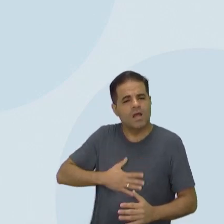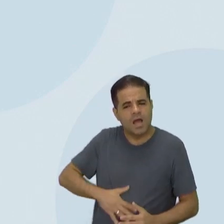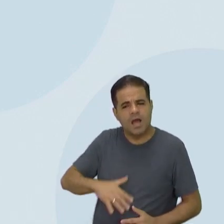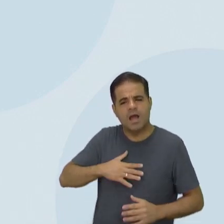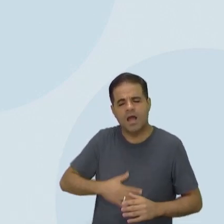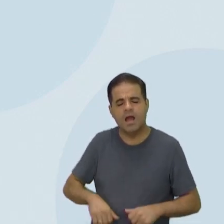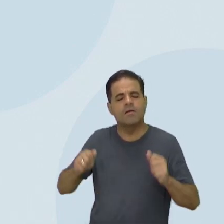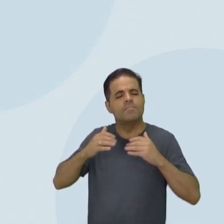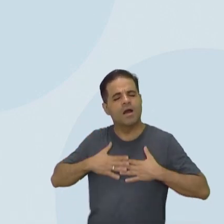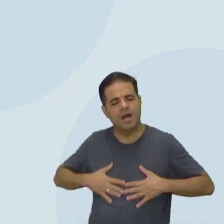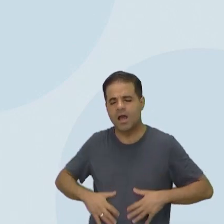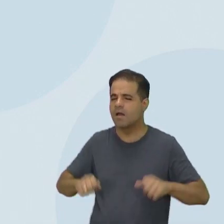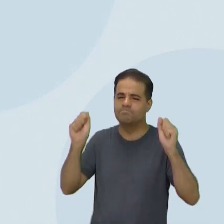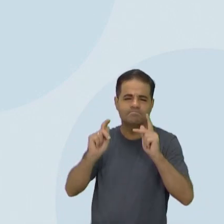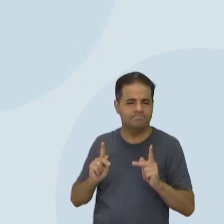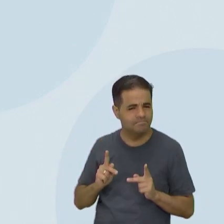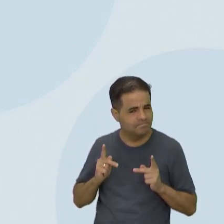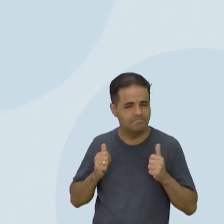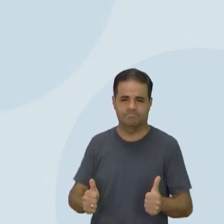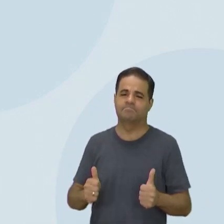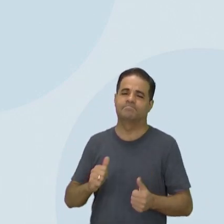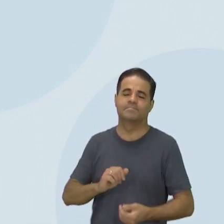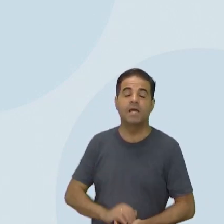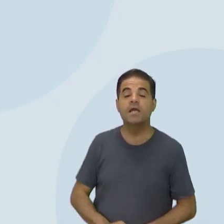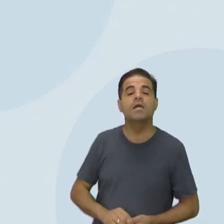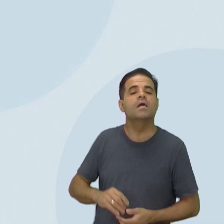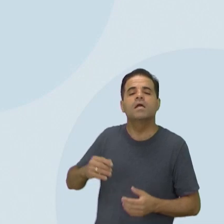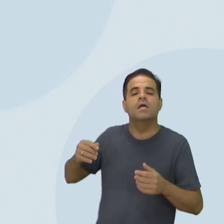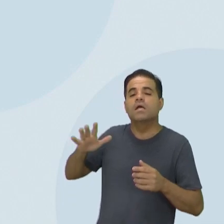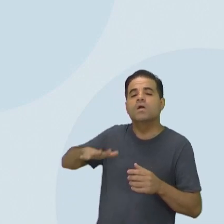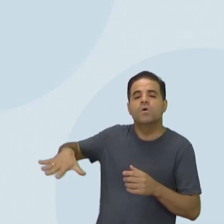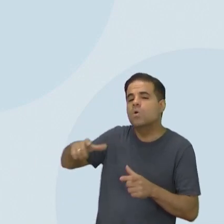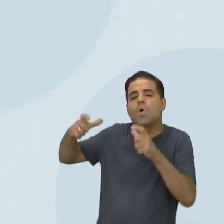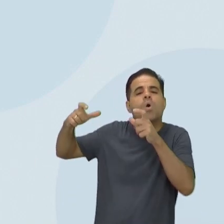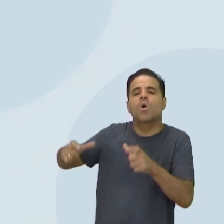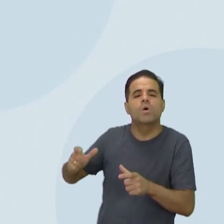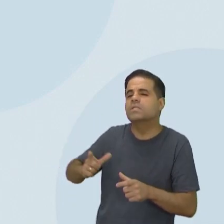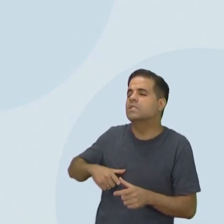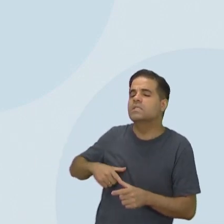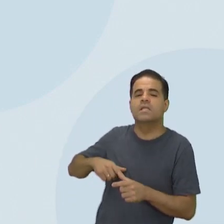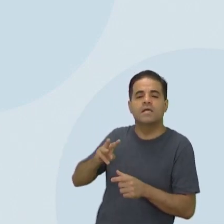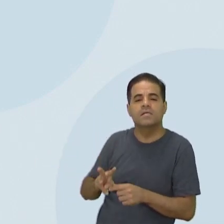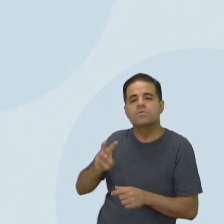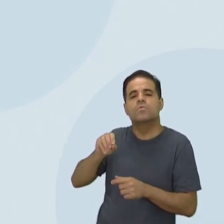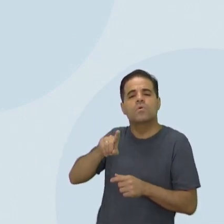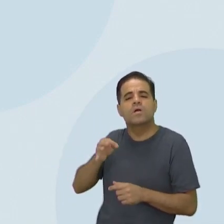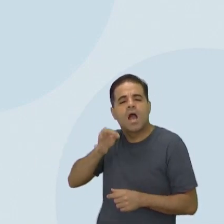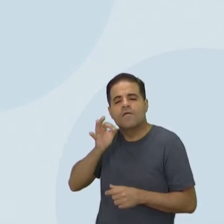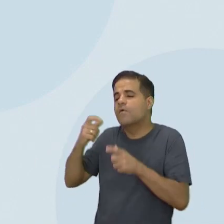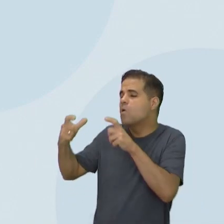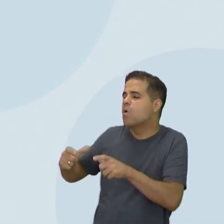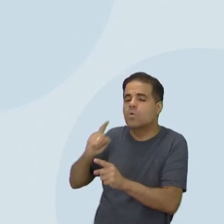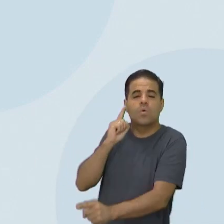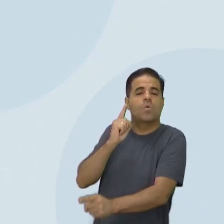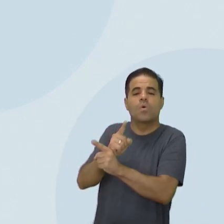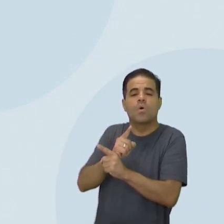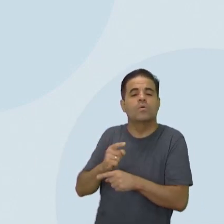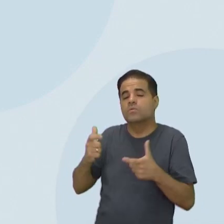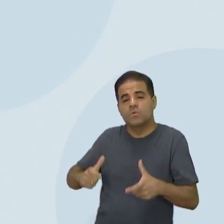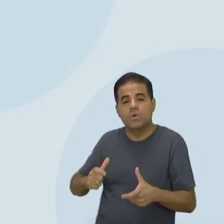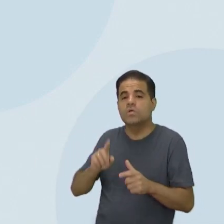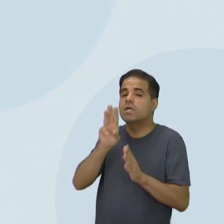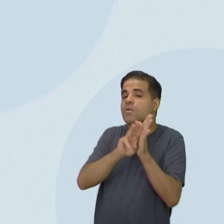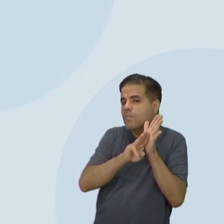pacificativa, de forma mais tranquila mesmo. E onde a gente tem o Word Café? É interessante que o Word Café ele não é